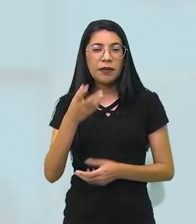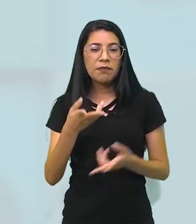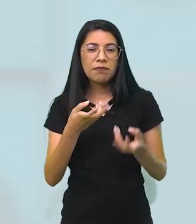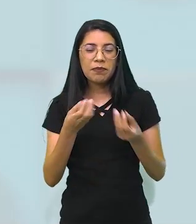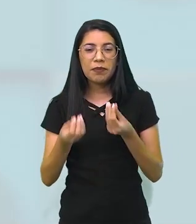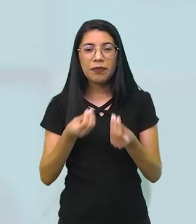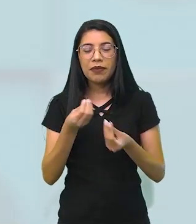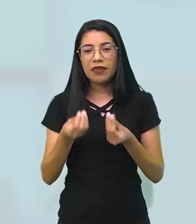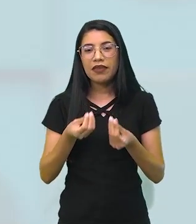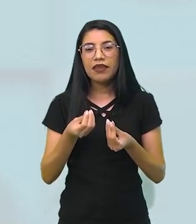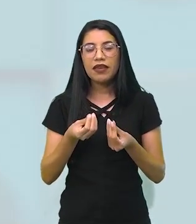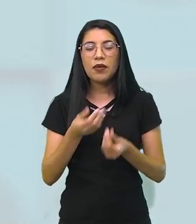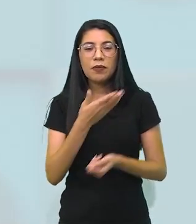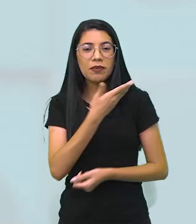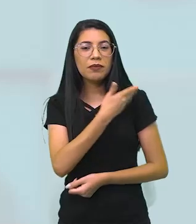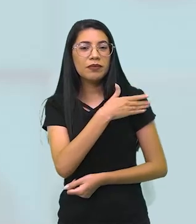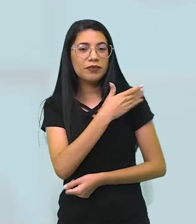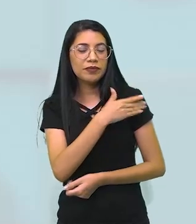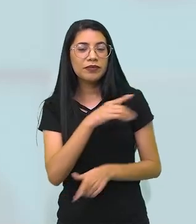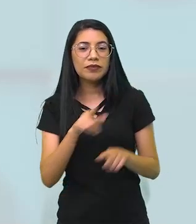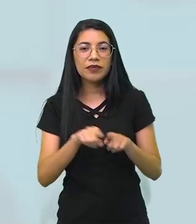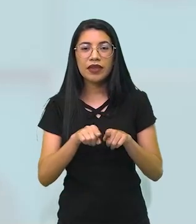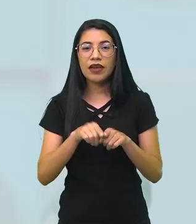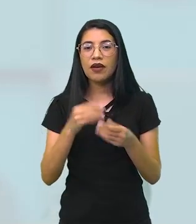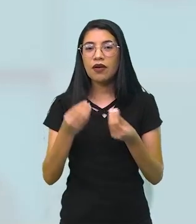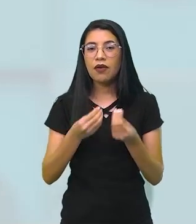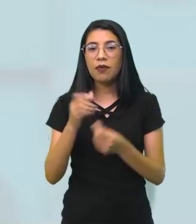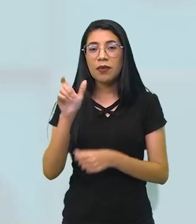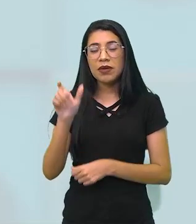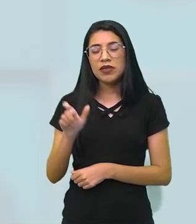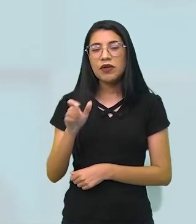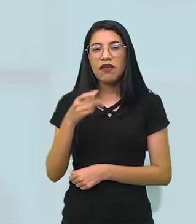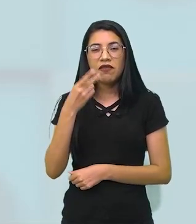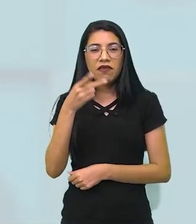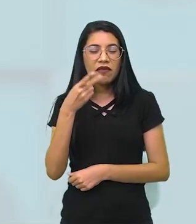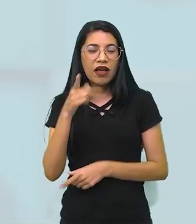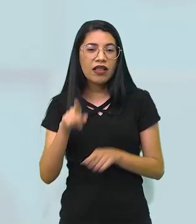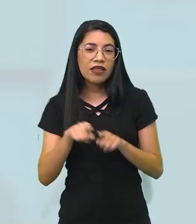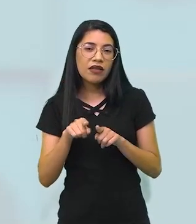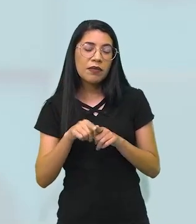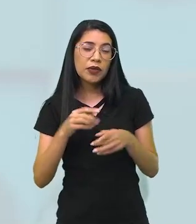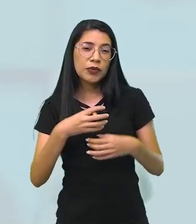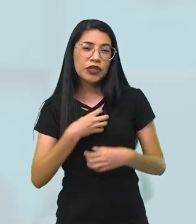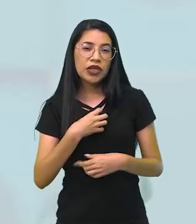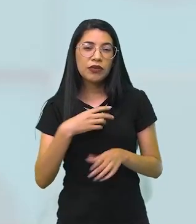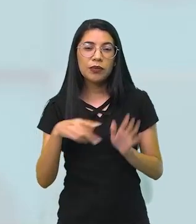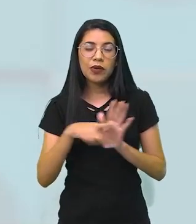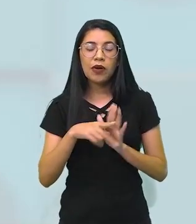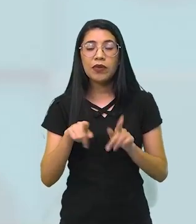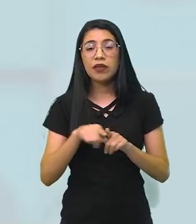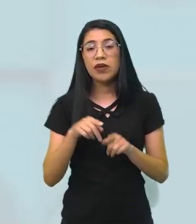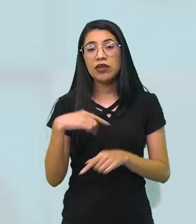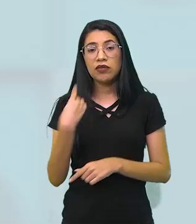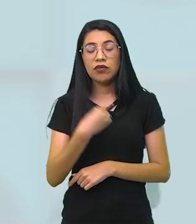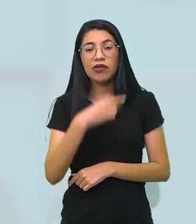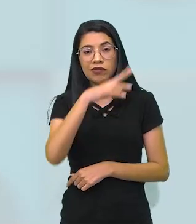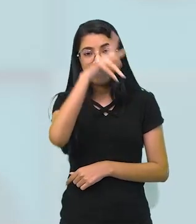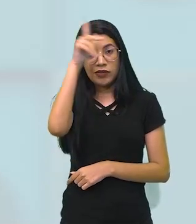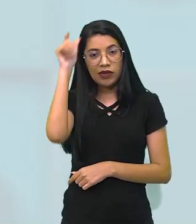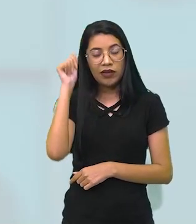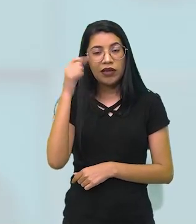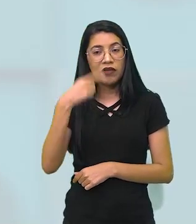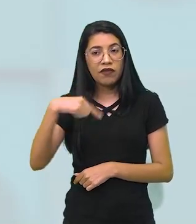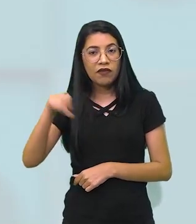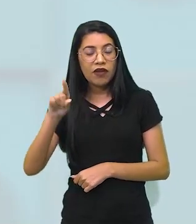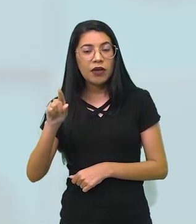eh um certo preconceito com a forma que aquela pessoa fala ou nós amazonenses quando vamos para fora do Estado as